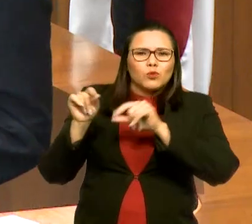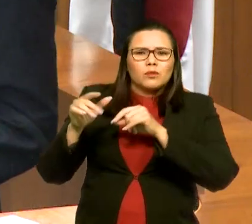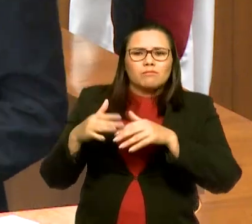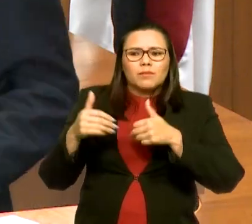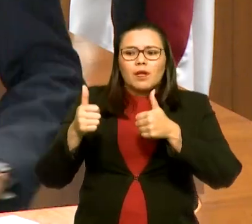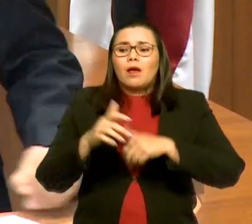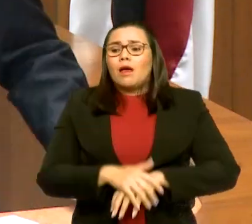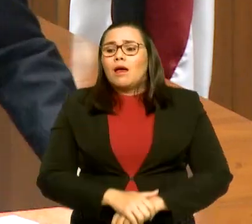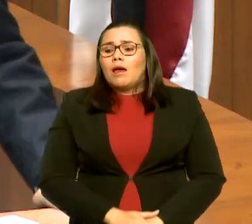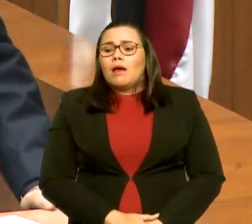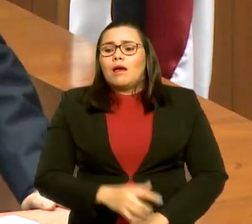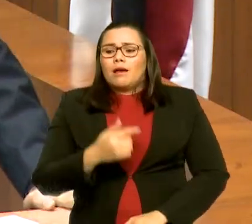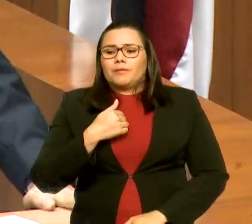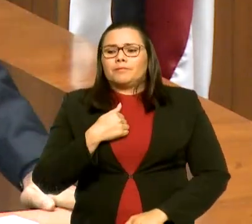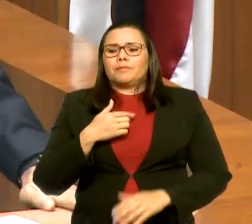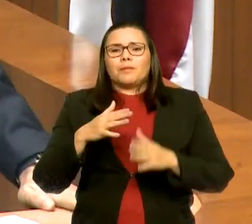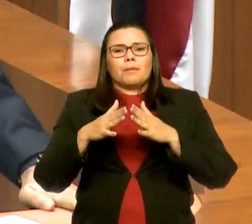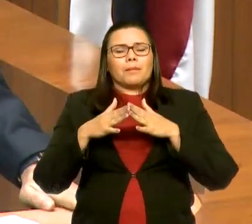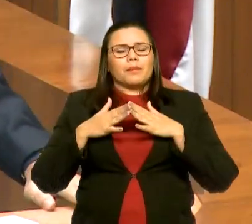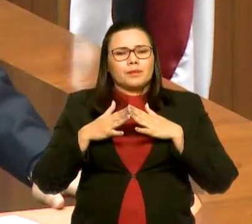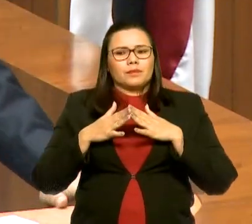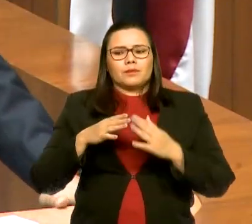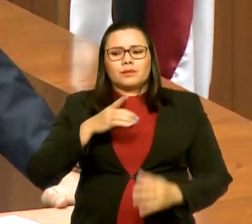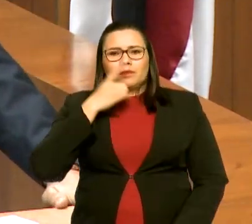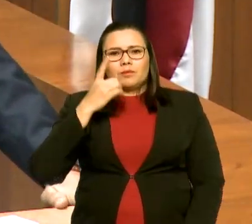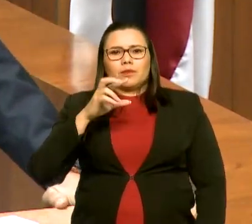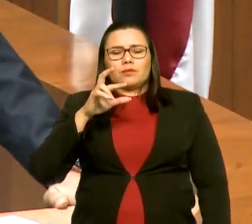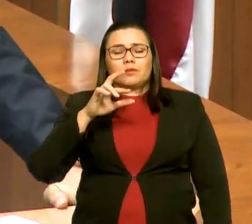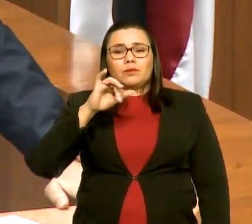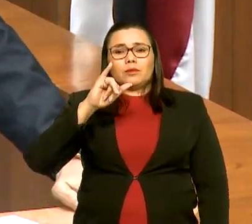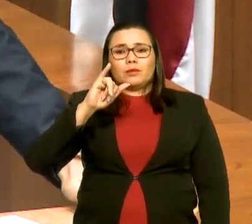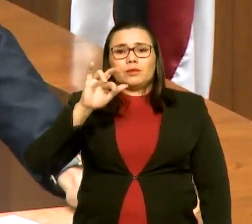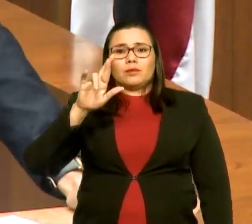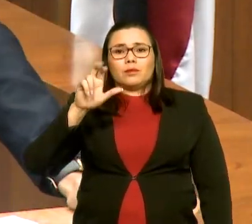deferência, deputado Iracema, se me for permitido, não vou me alongar muito,